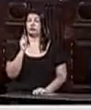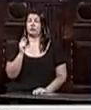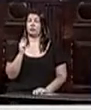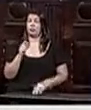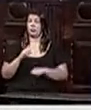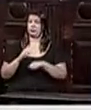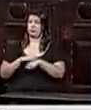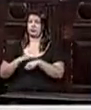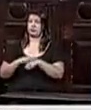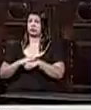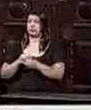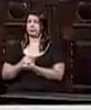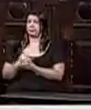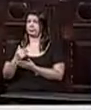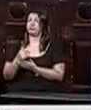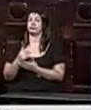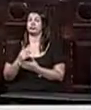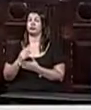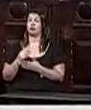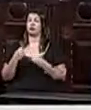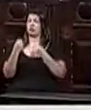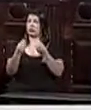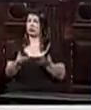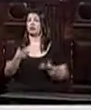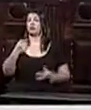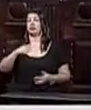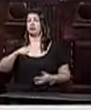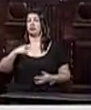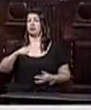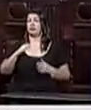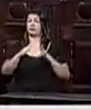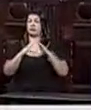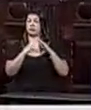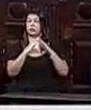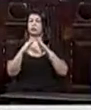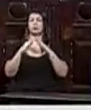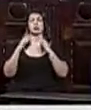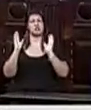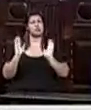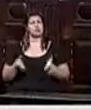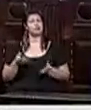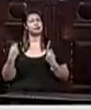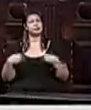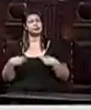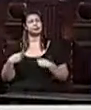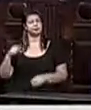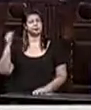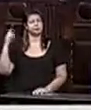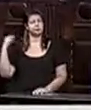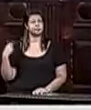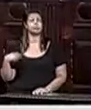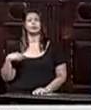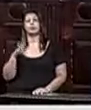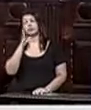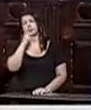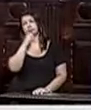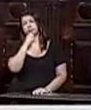pretexto, começou a entrega das chaves, mas que já deveria ter sido feita há muito tempo, mas